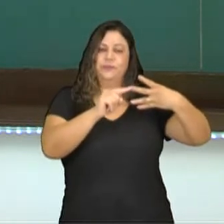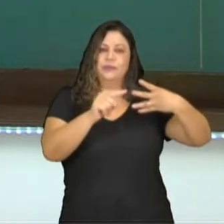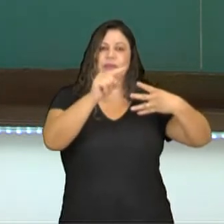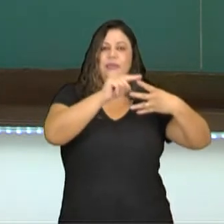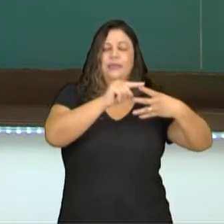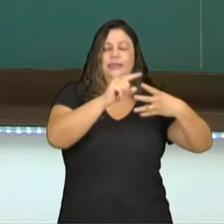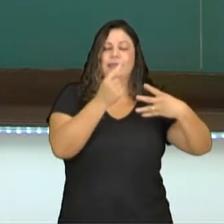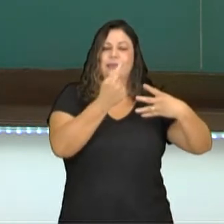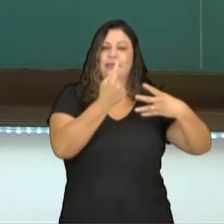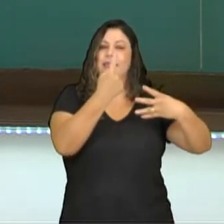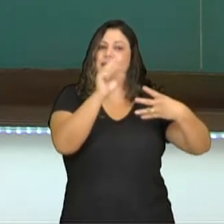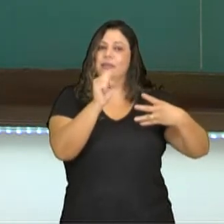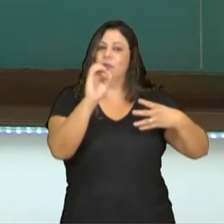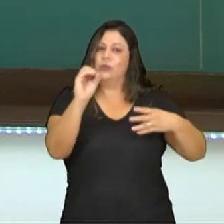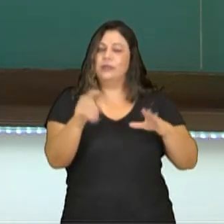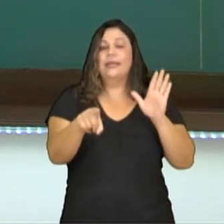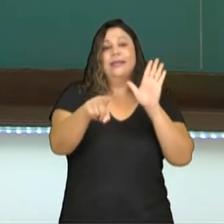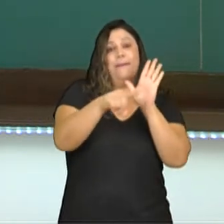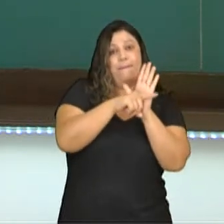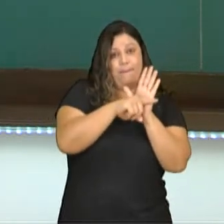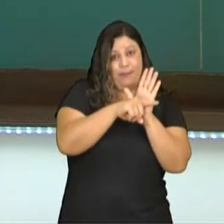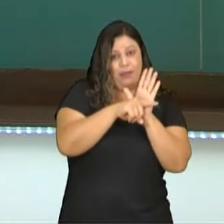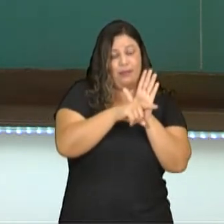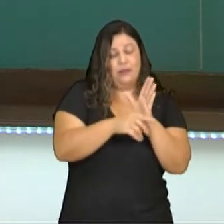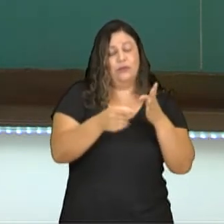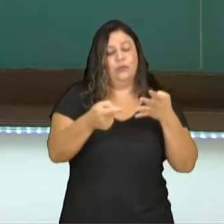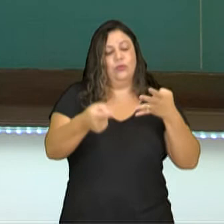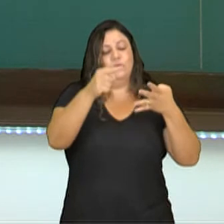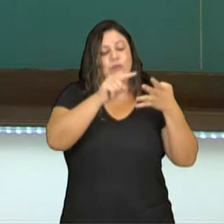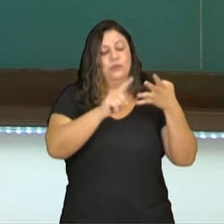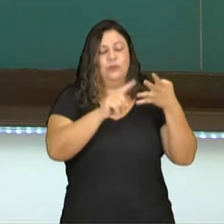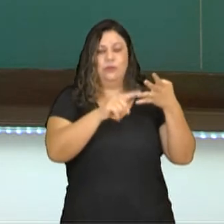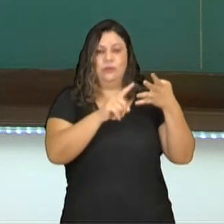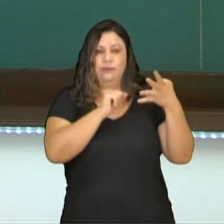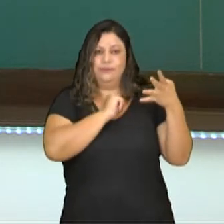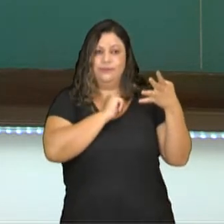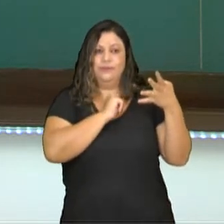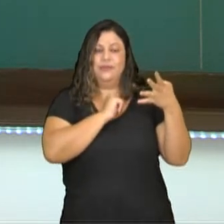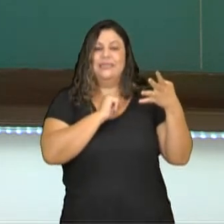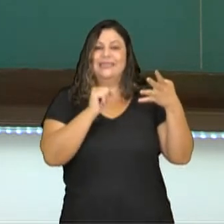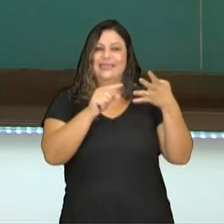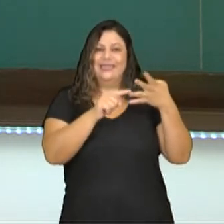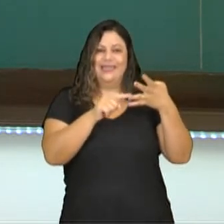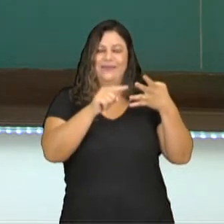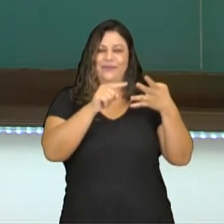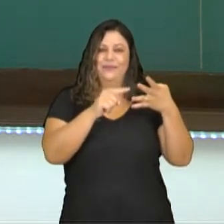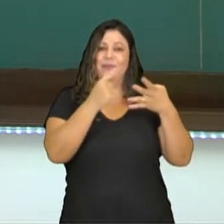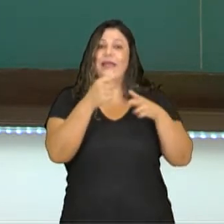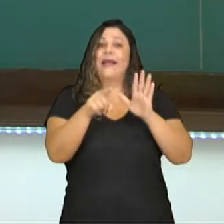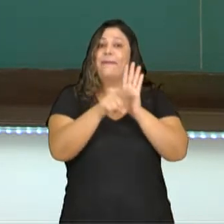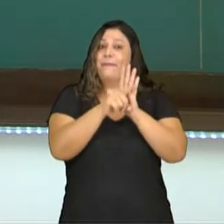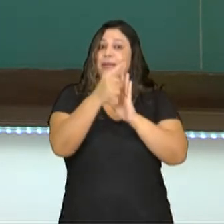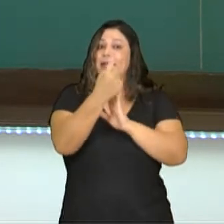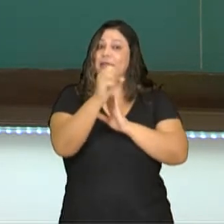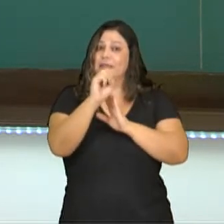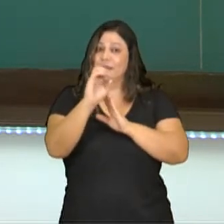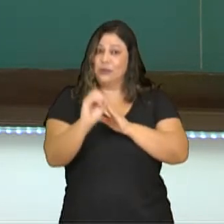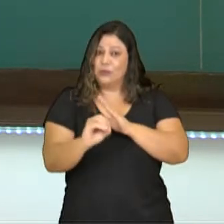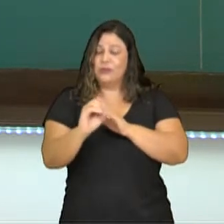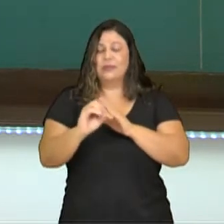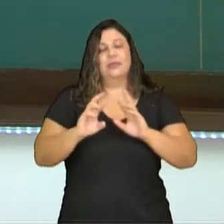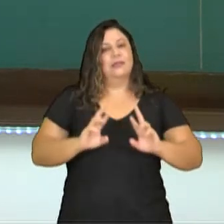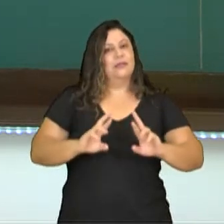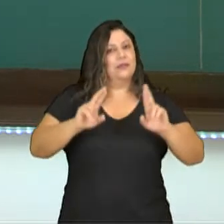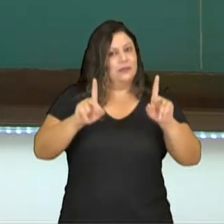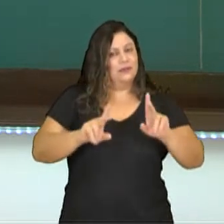ângulo. Se ele estiver no terceiro quadrante, eu vou fazer o cálculo de o ângulo menos 180, ou seja, a diferença deles